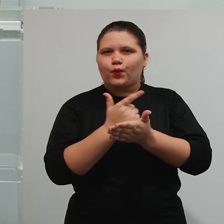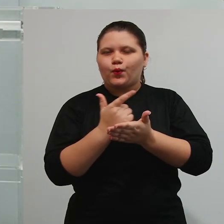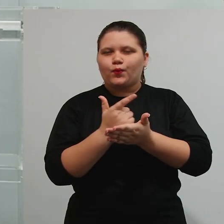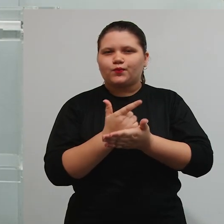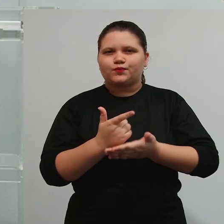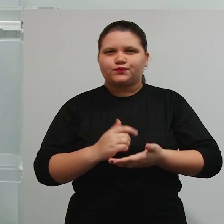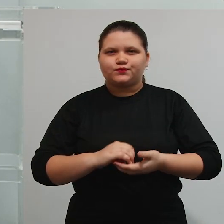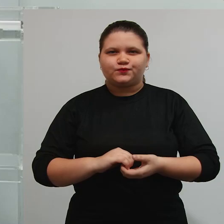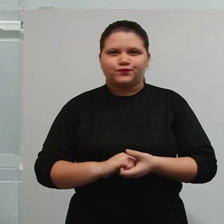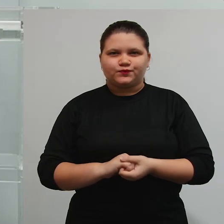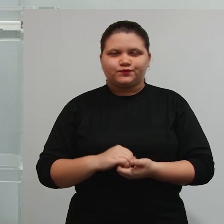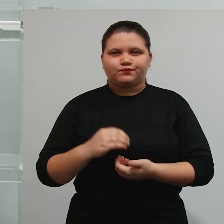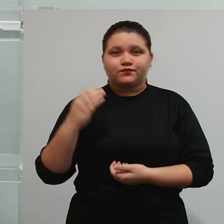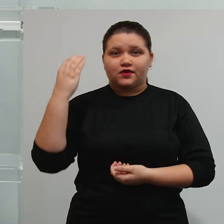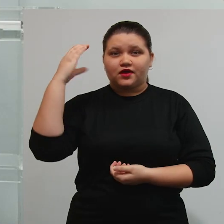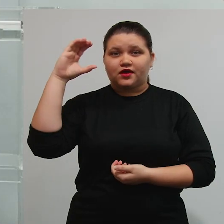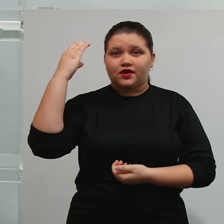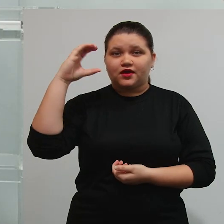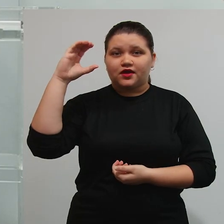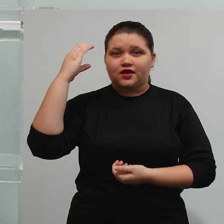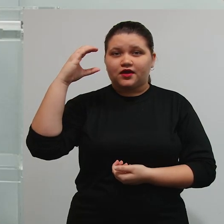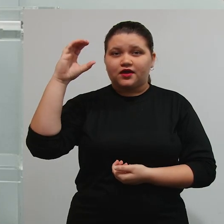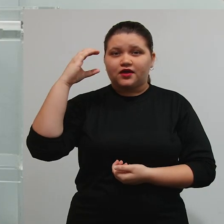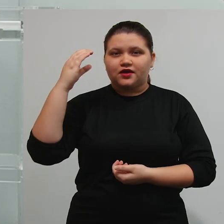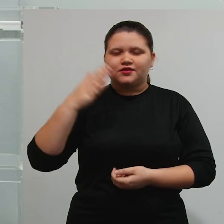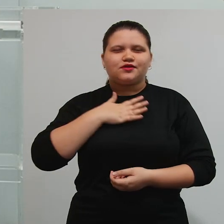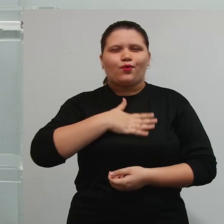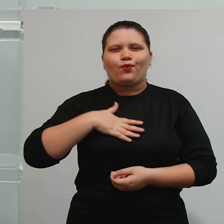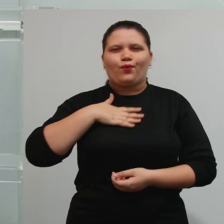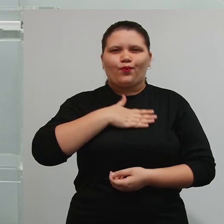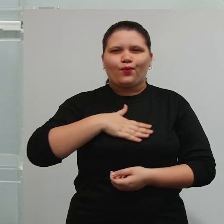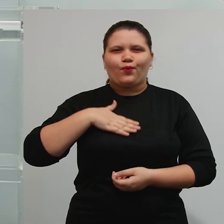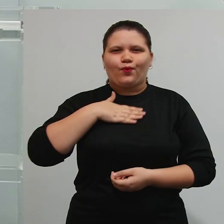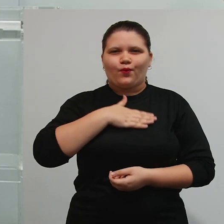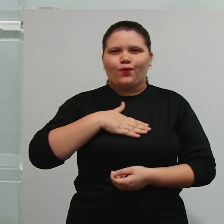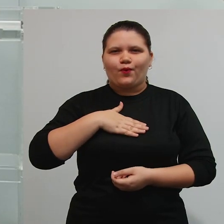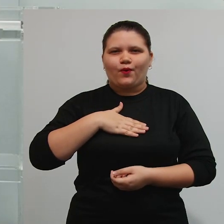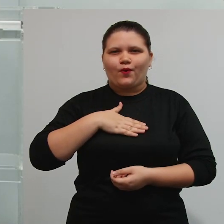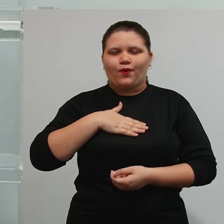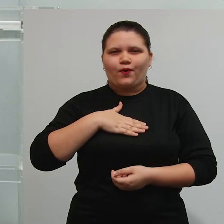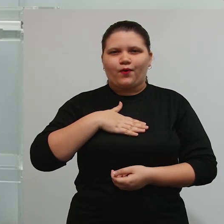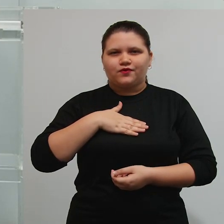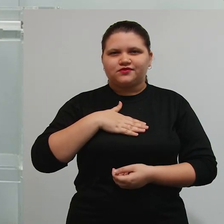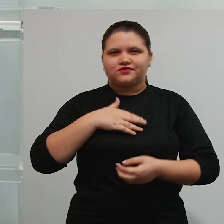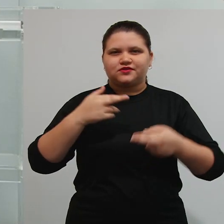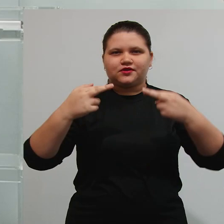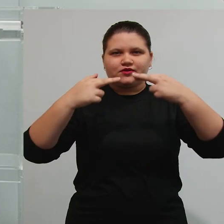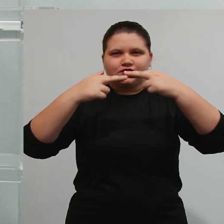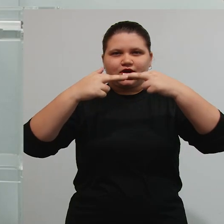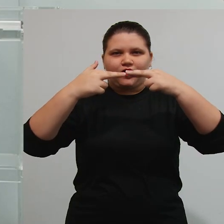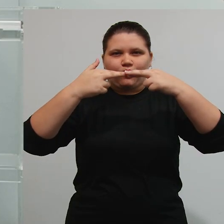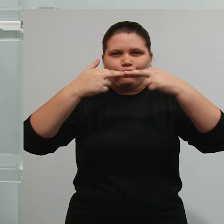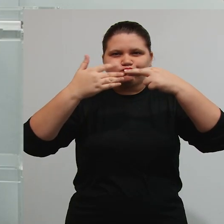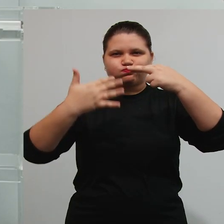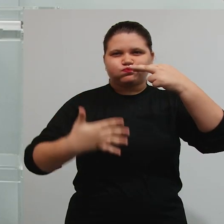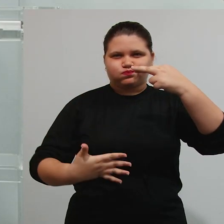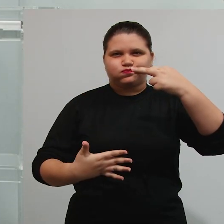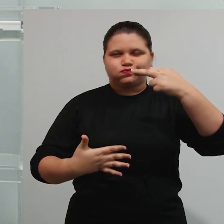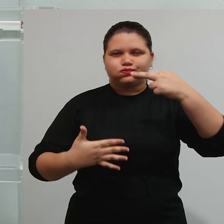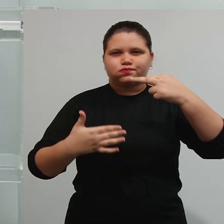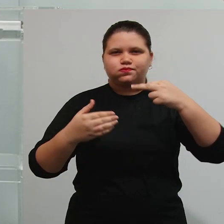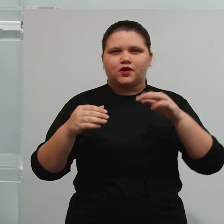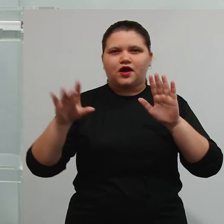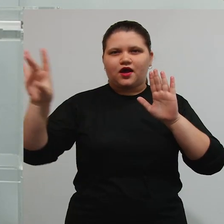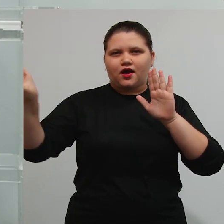Bom, a ciência valoriza a referência, que é mais do que a cópia, né? Na cópia